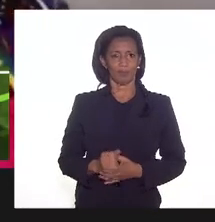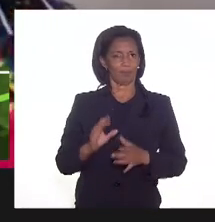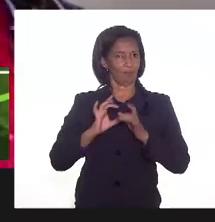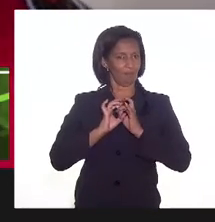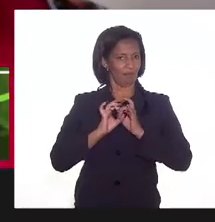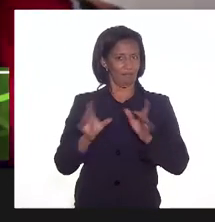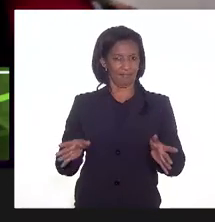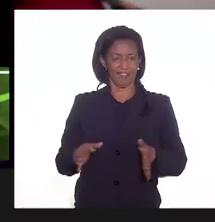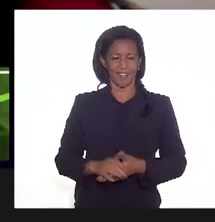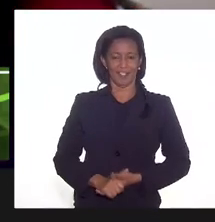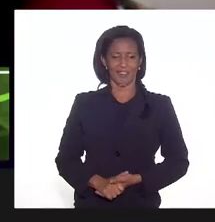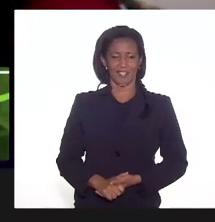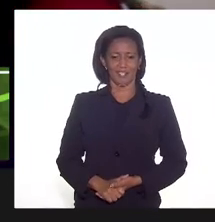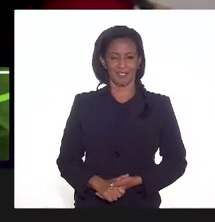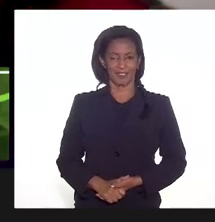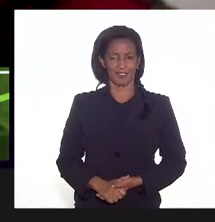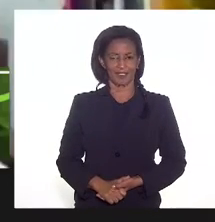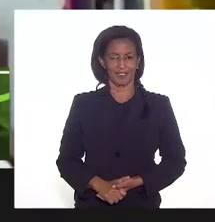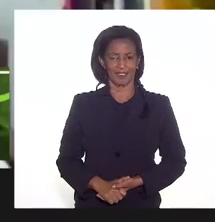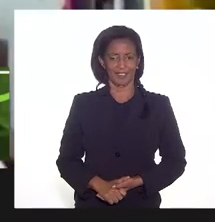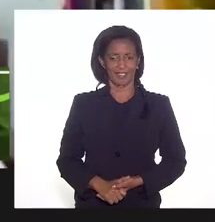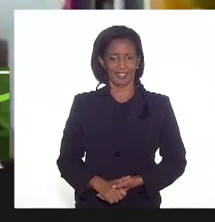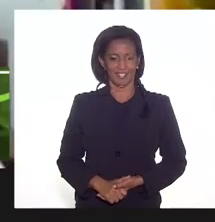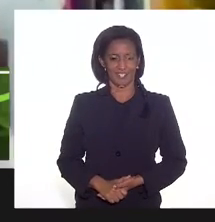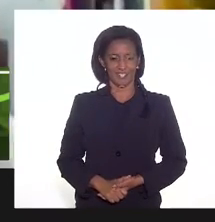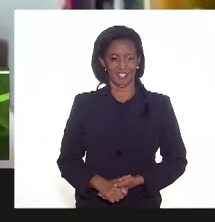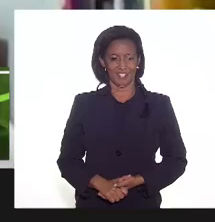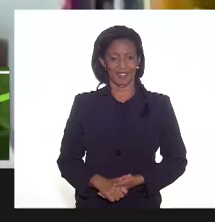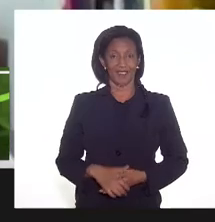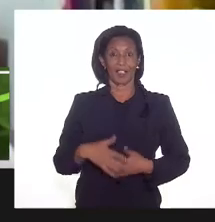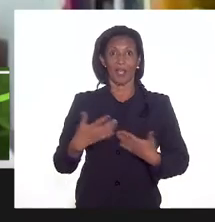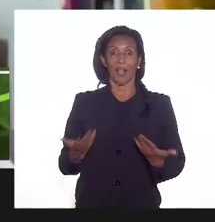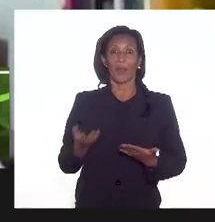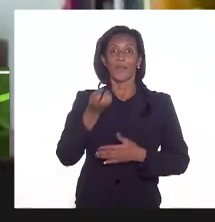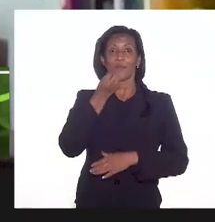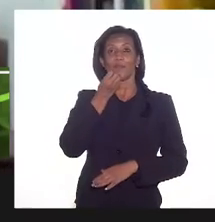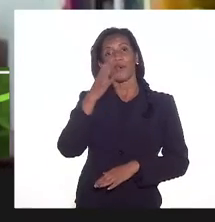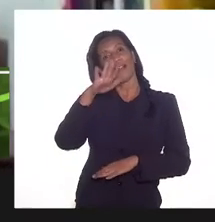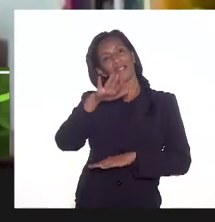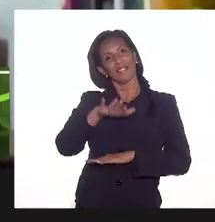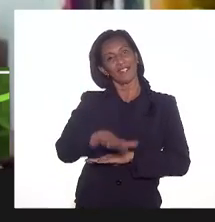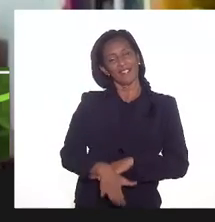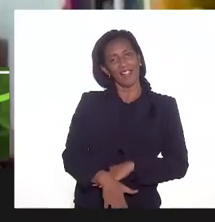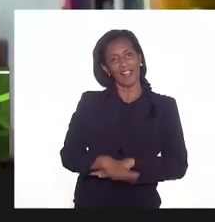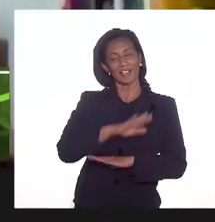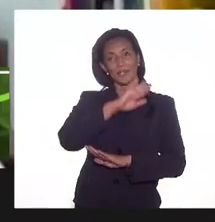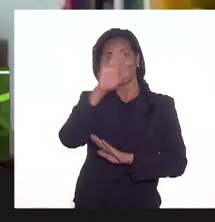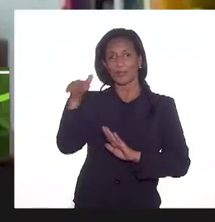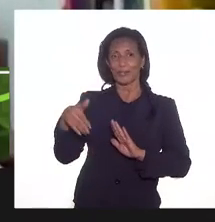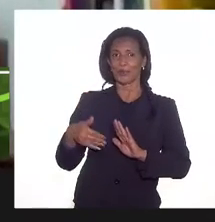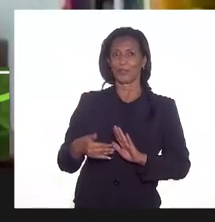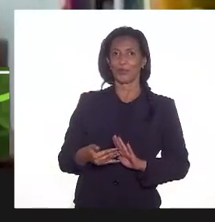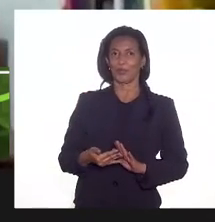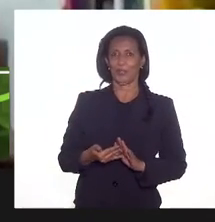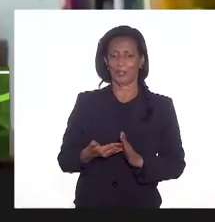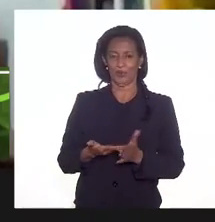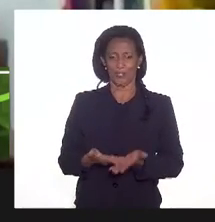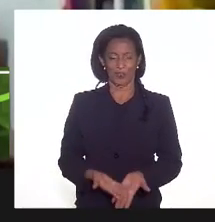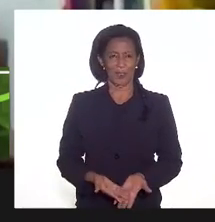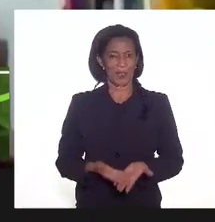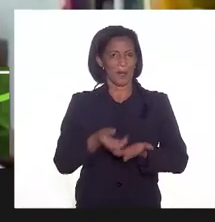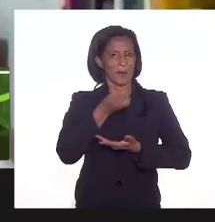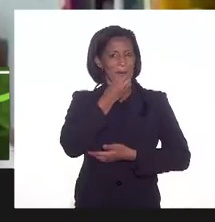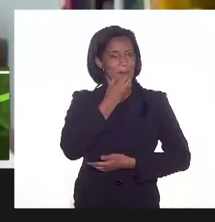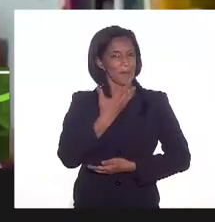perfeito bom gente agora já boa tarde para todo mundo pessoal é muito